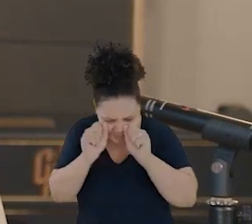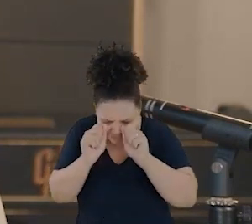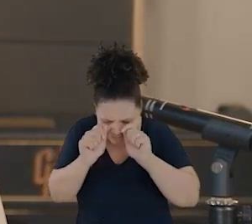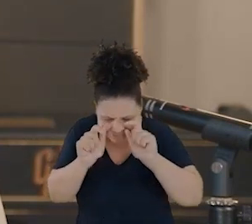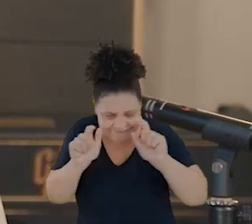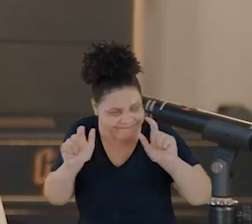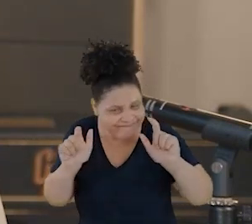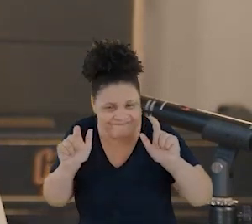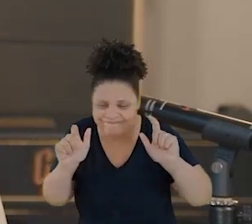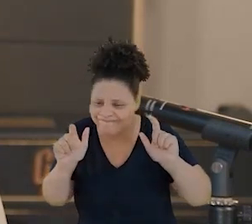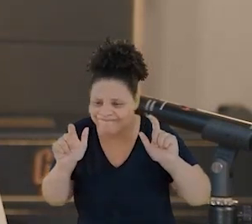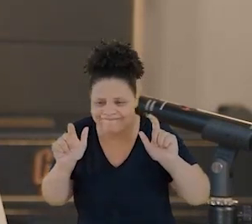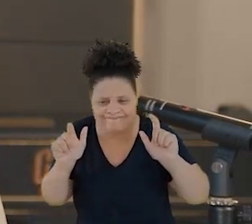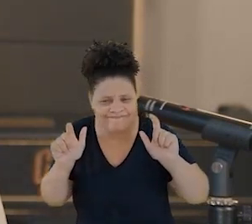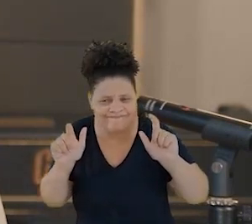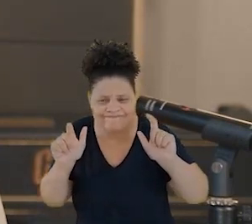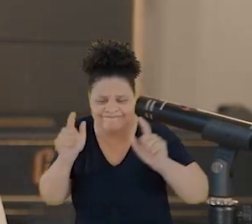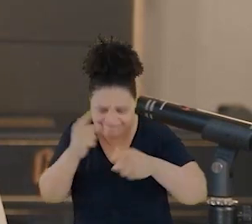pra fazer